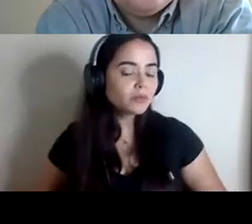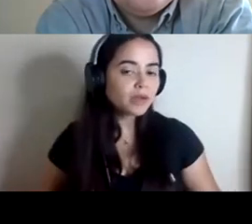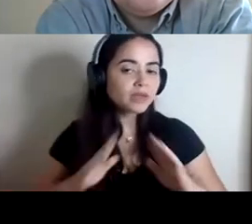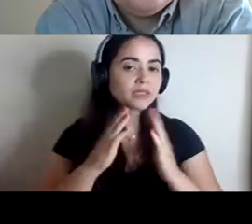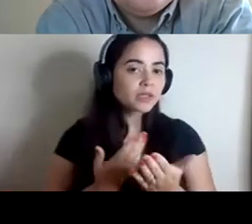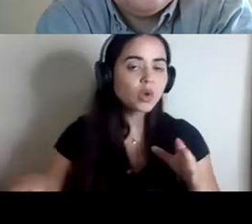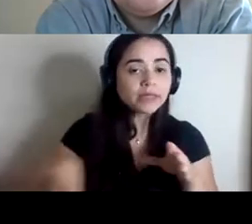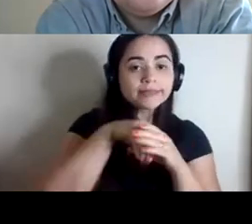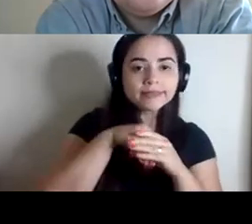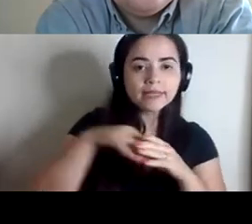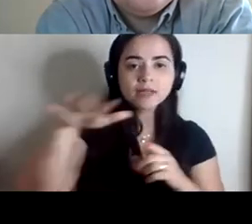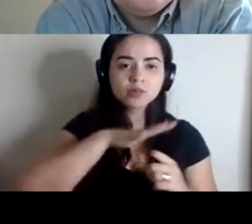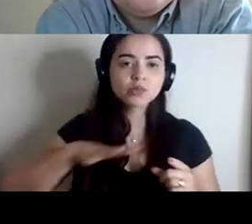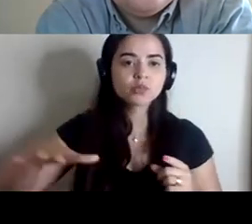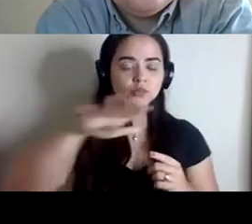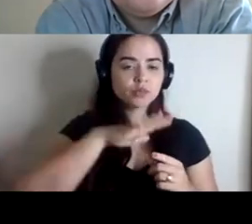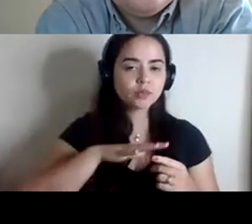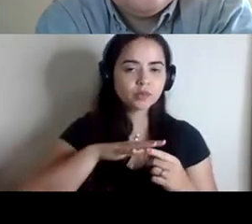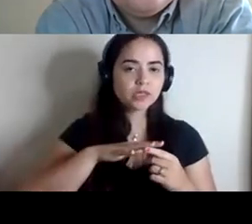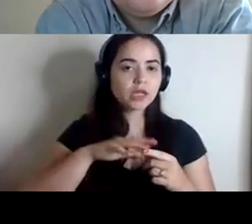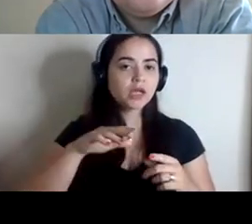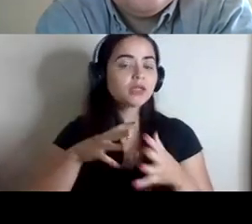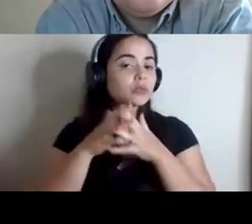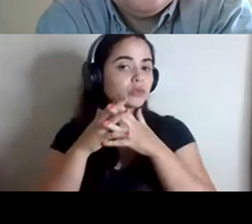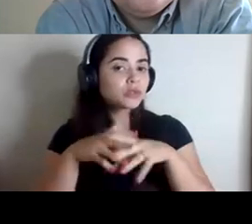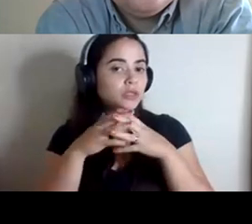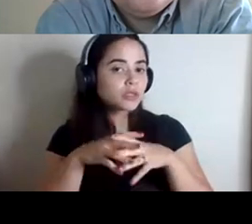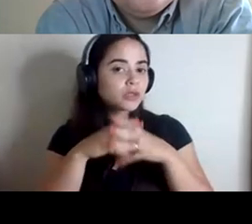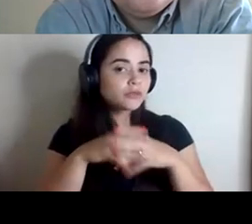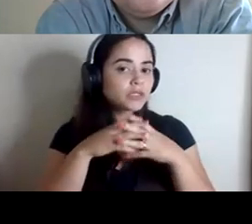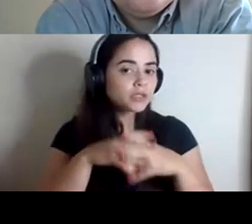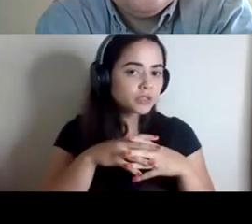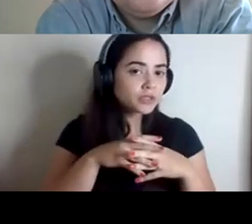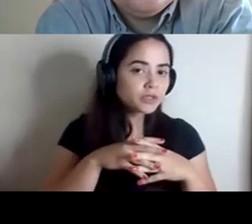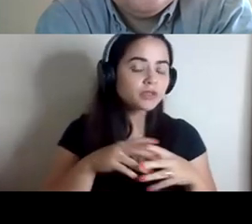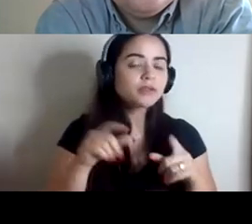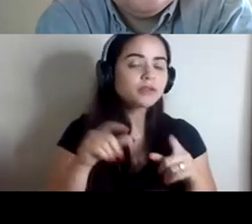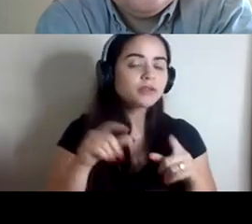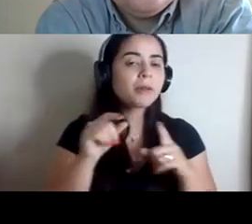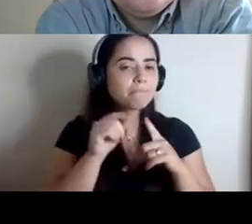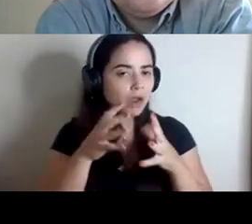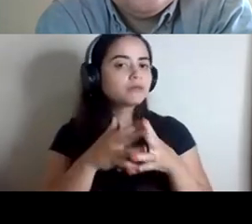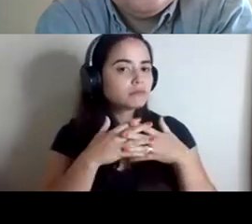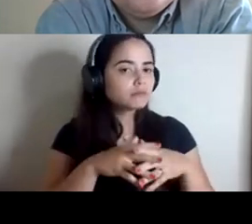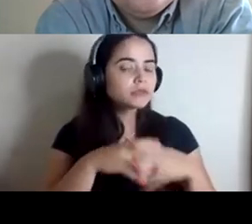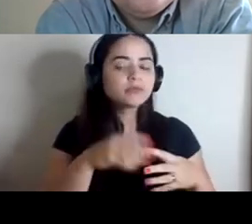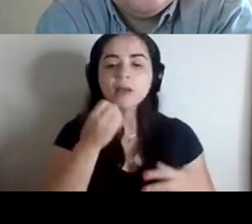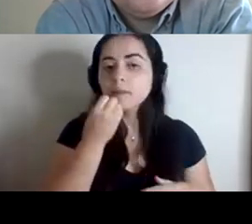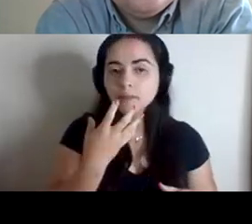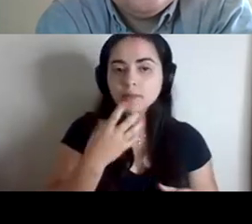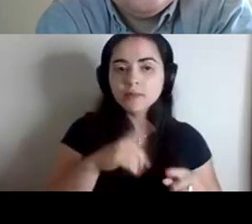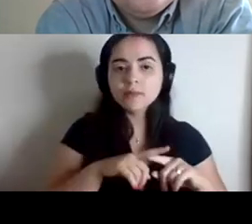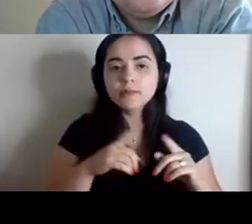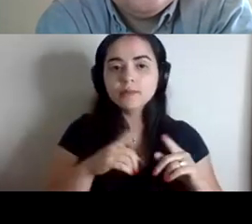ela se insere nessa sociedade a partir, né, refletindo, digamos assim, a palavra refletindo é muito boa, né? Mas ela se